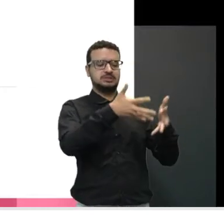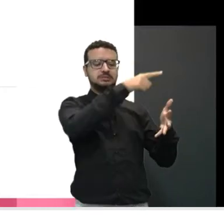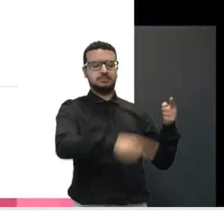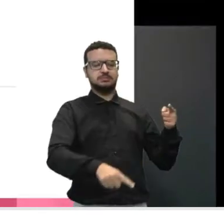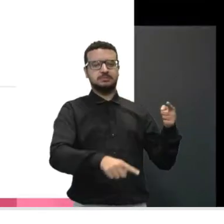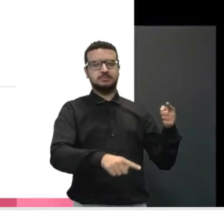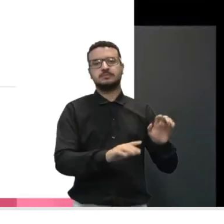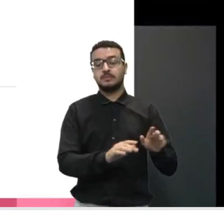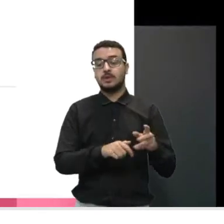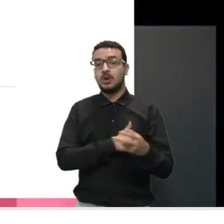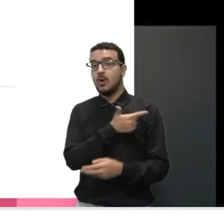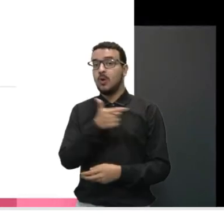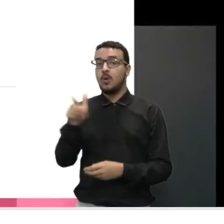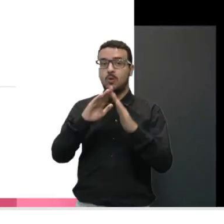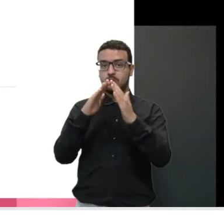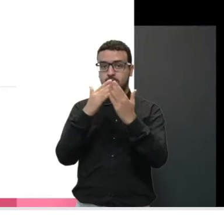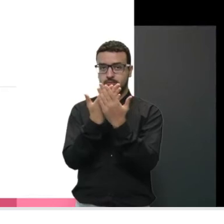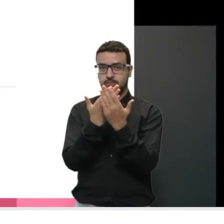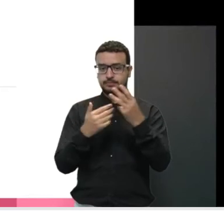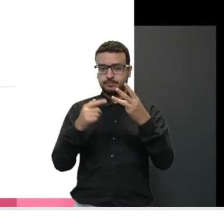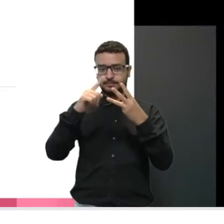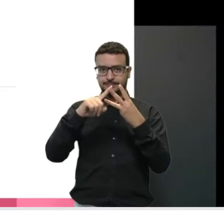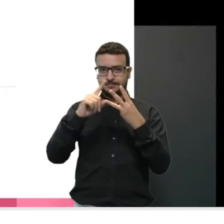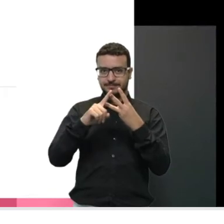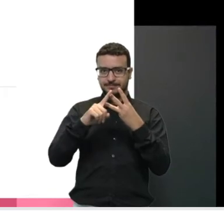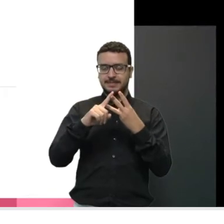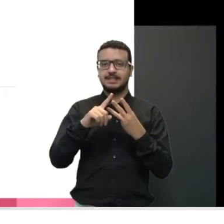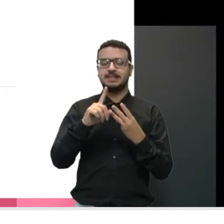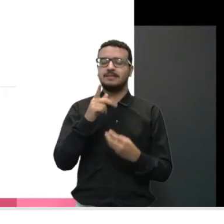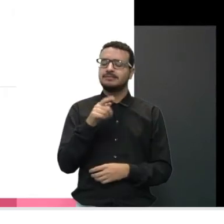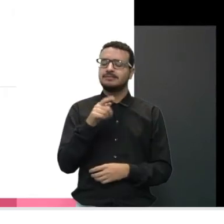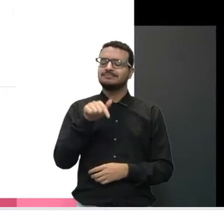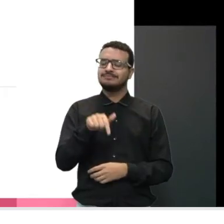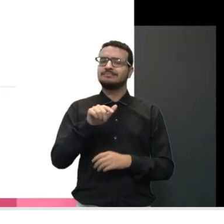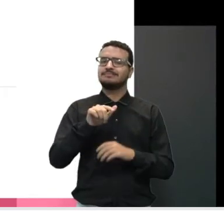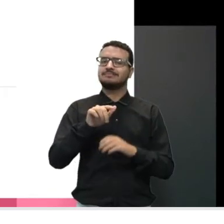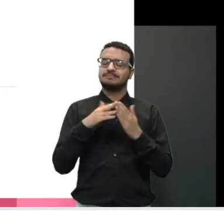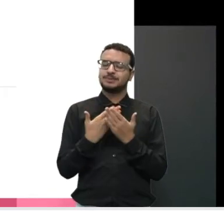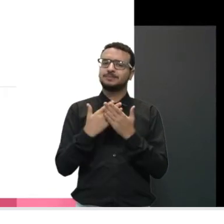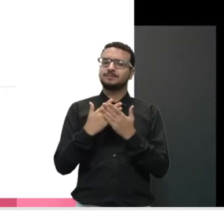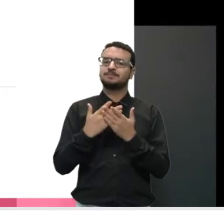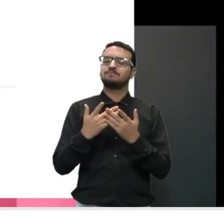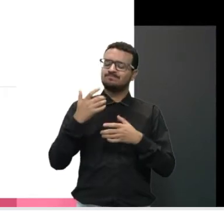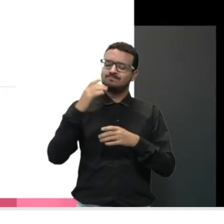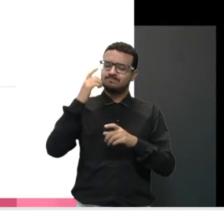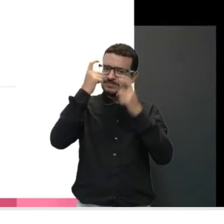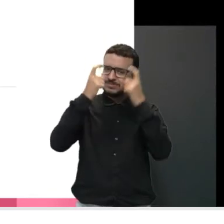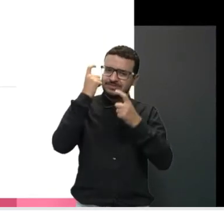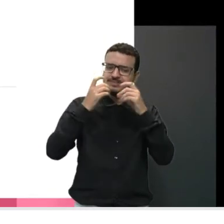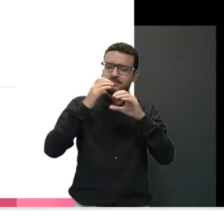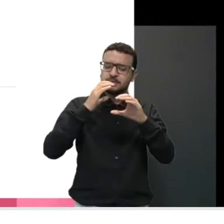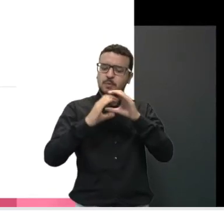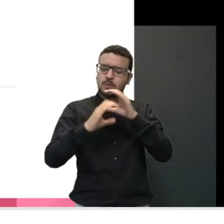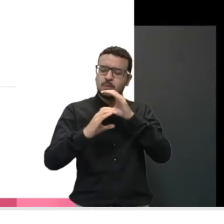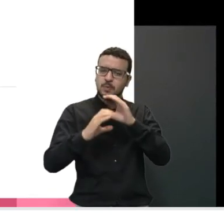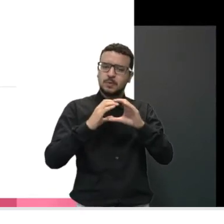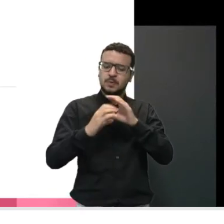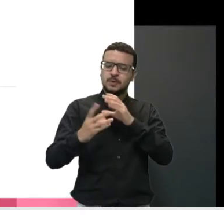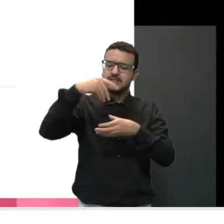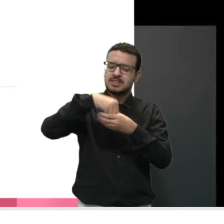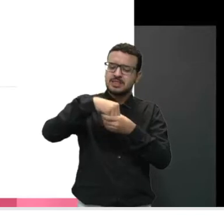encontrou, declara estar preocupada com a comunicação e a interação do surdo dentro do seu meio social,